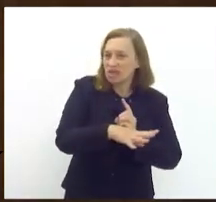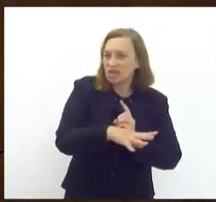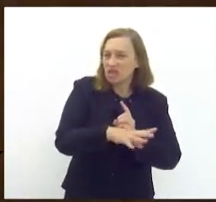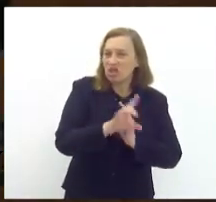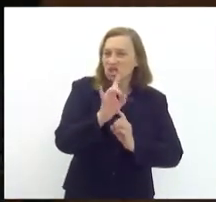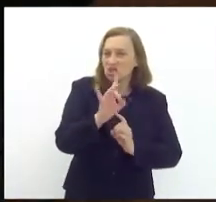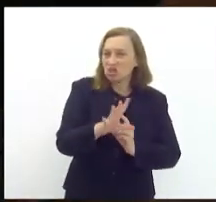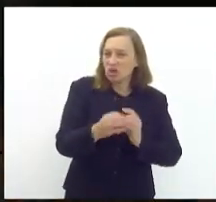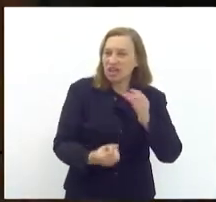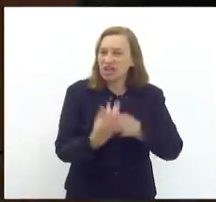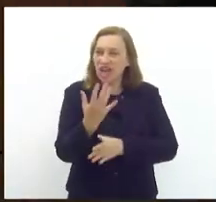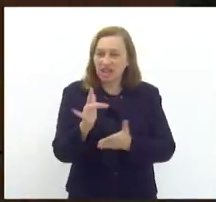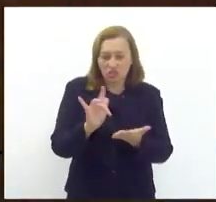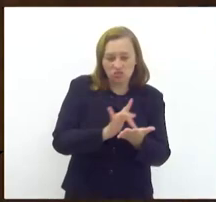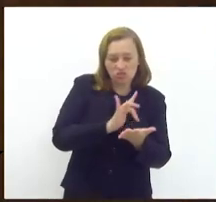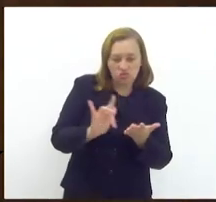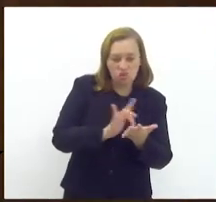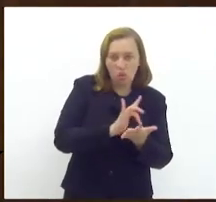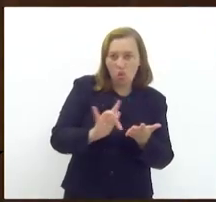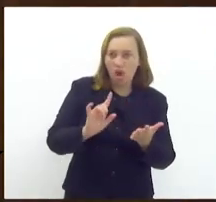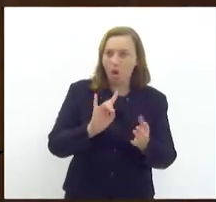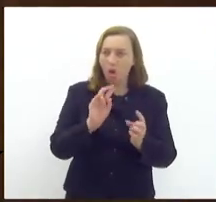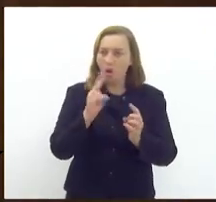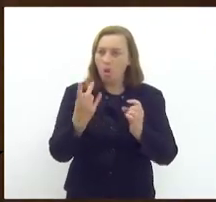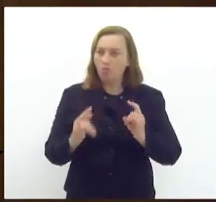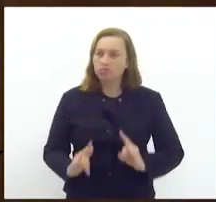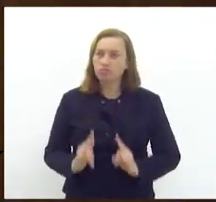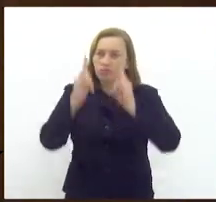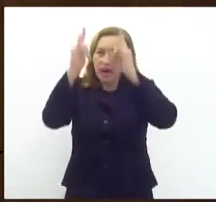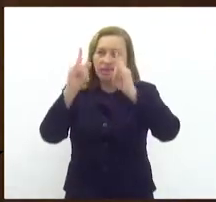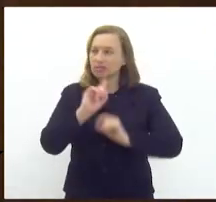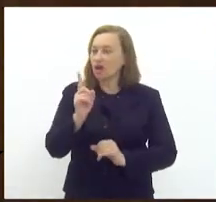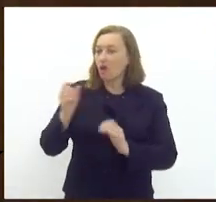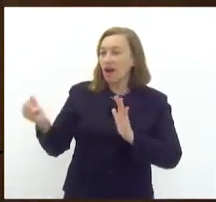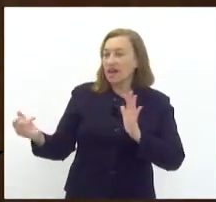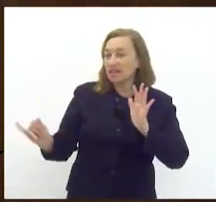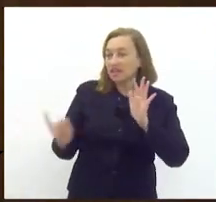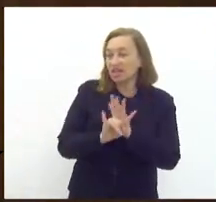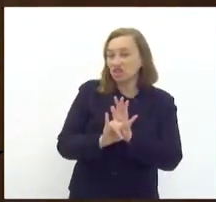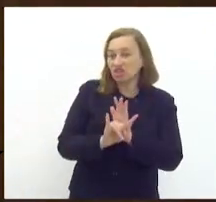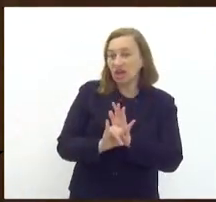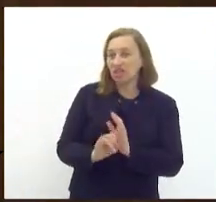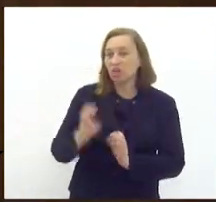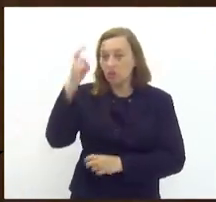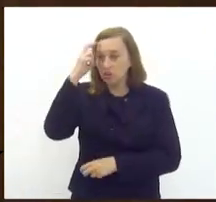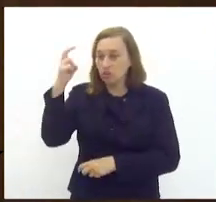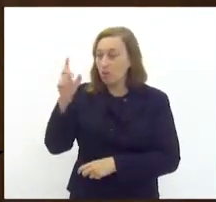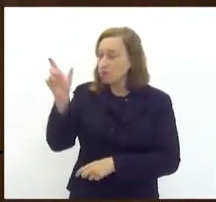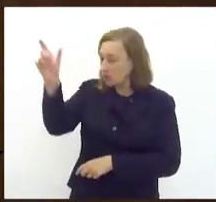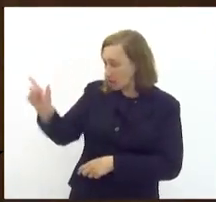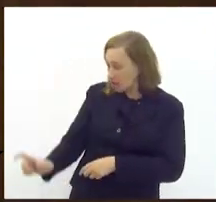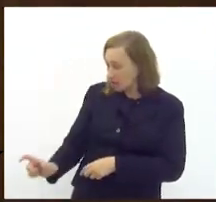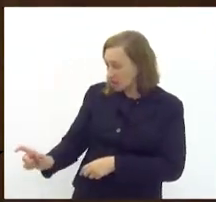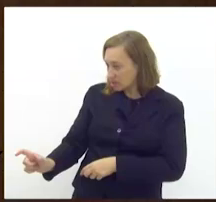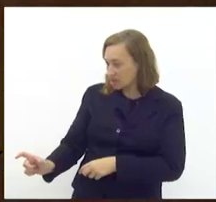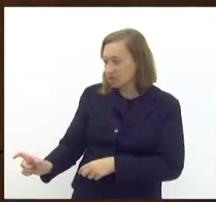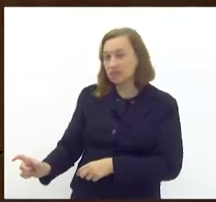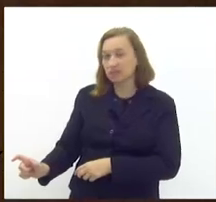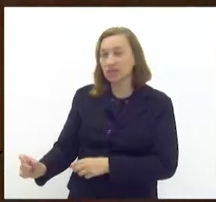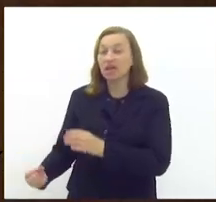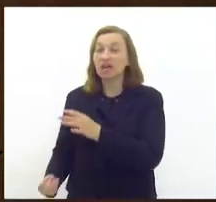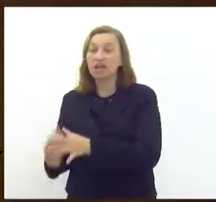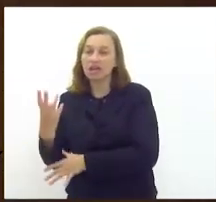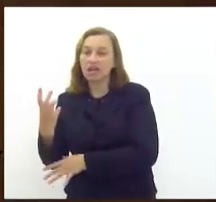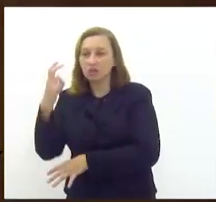celulares e de prédios a identidade cultural é dada por esses produtores de arte por esses que nas mais